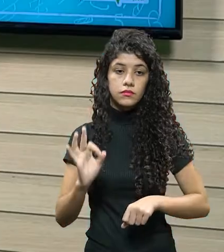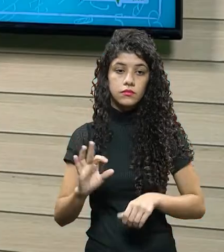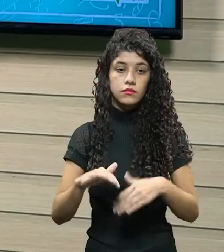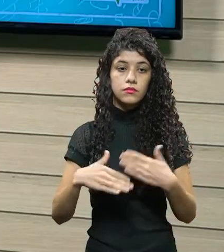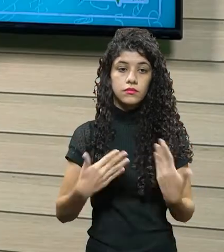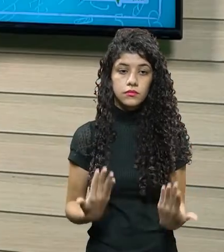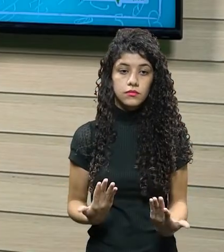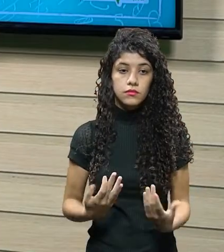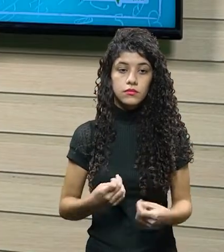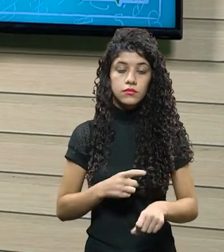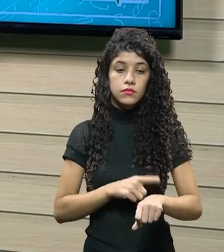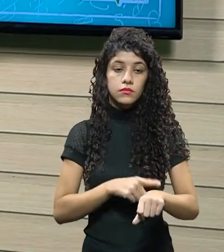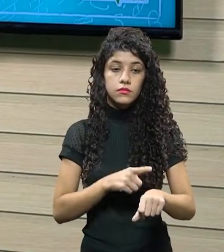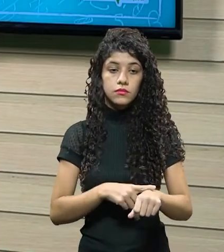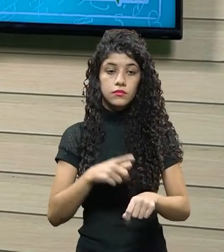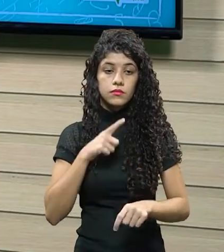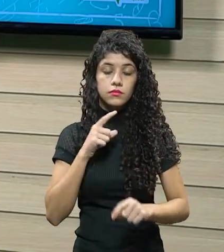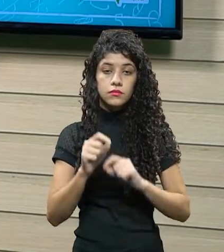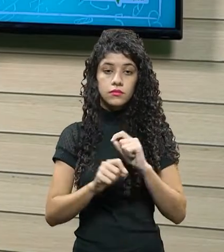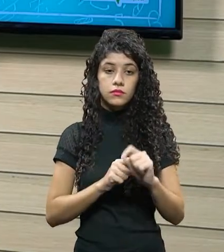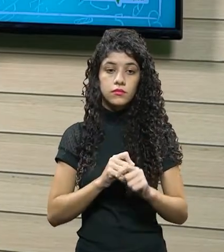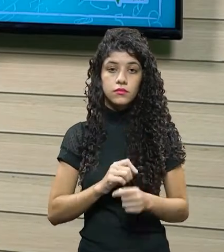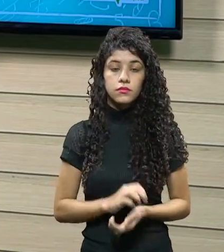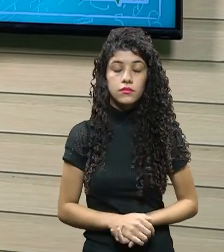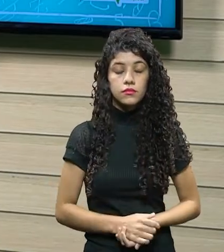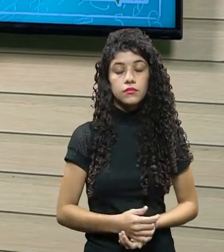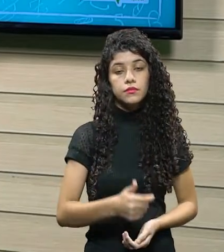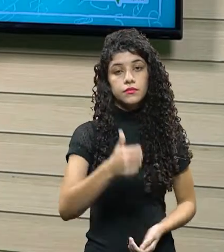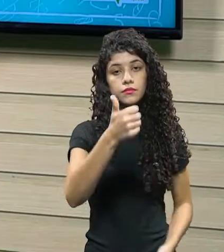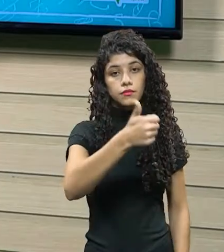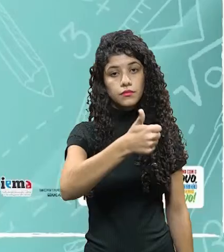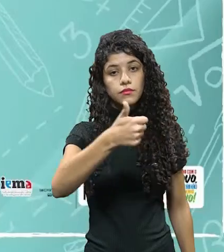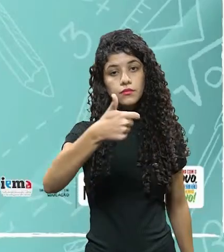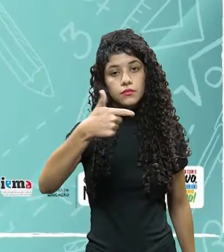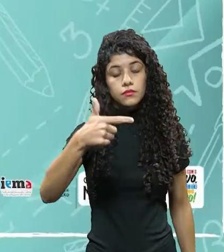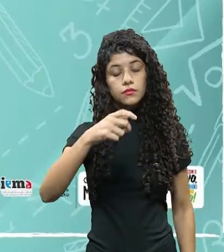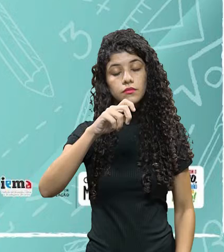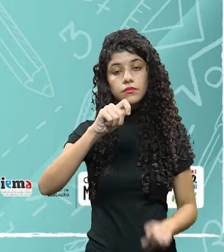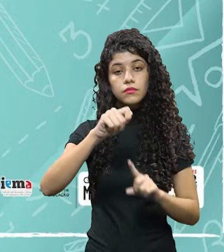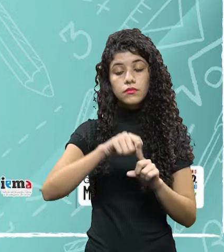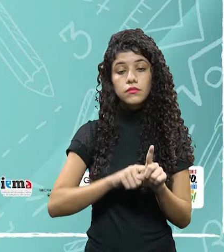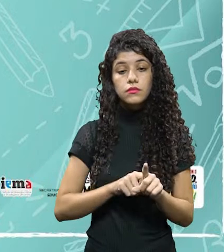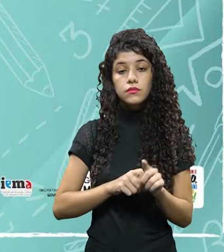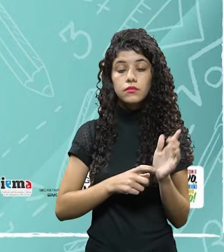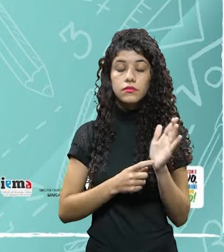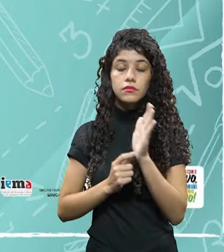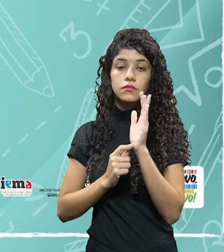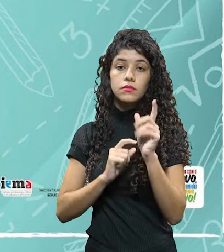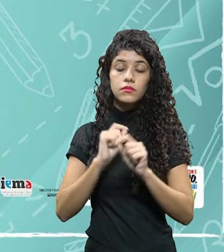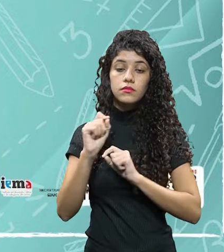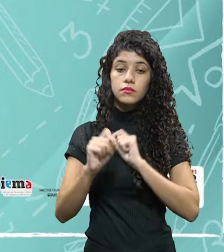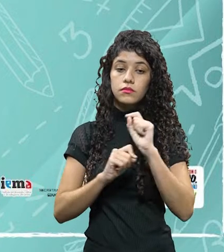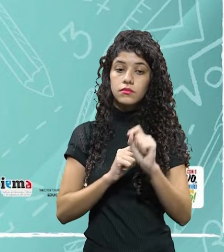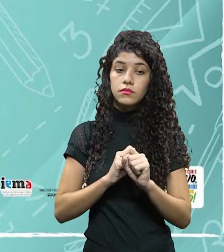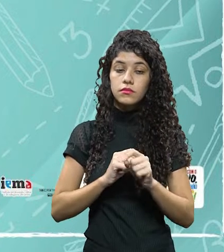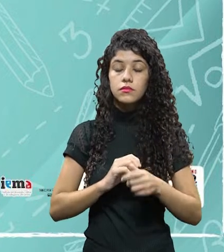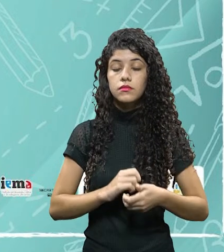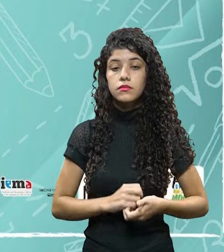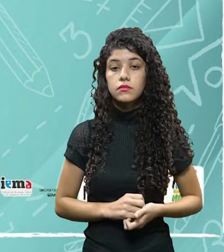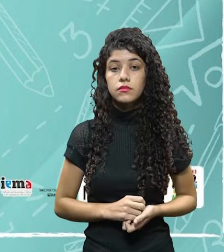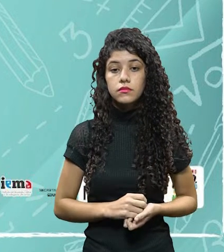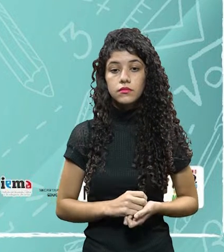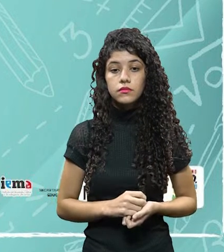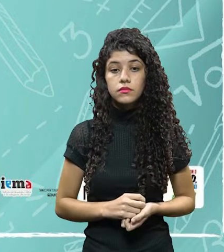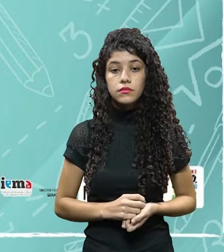período. Normalmente esse período é estabelecido de 12 meses. É apresentada de forma dedutiva